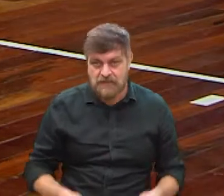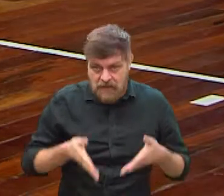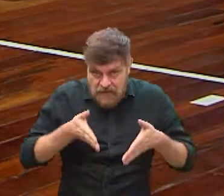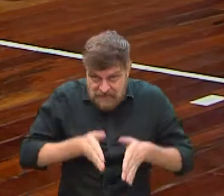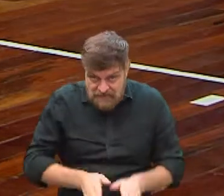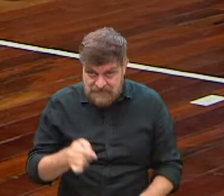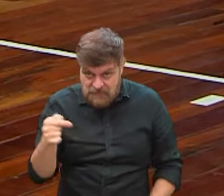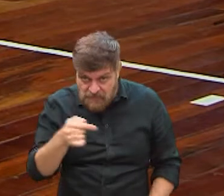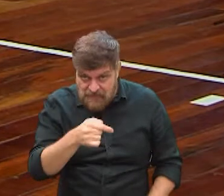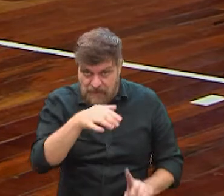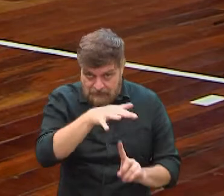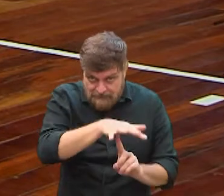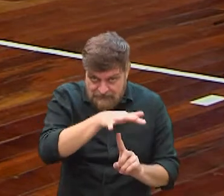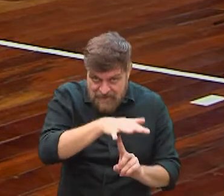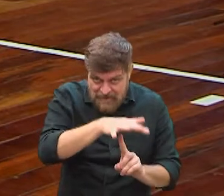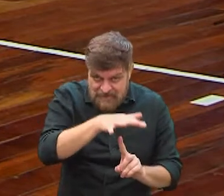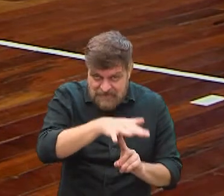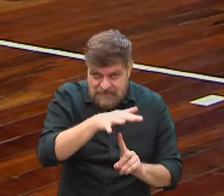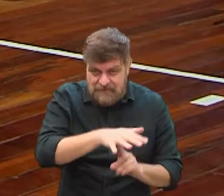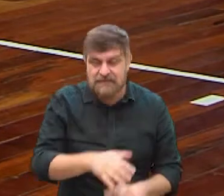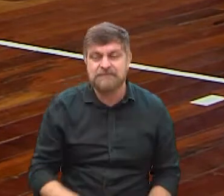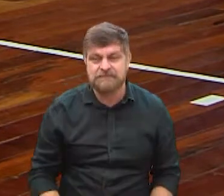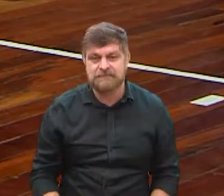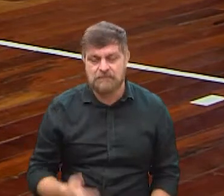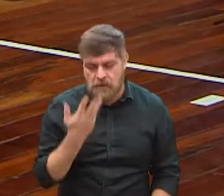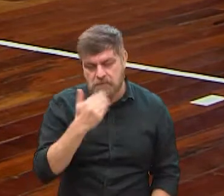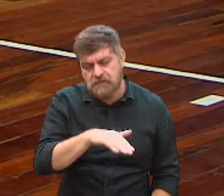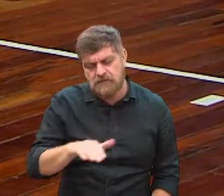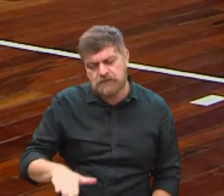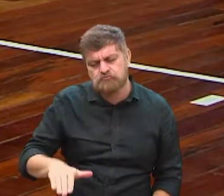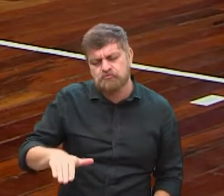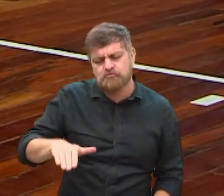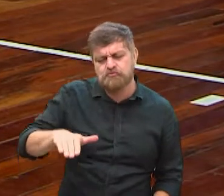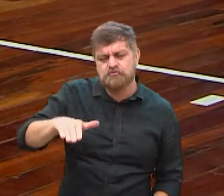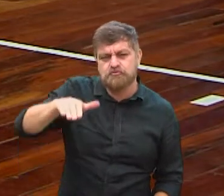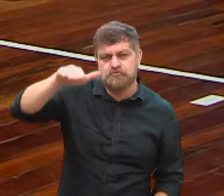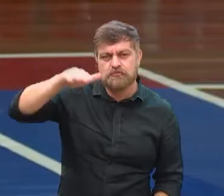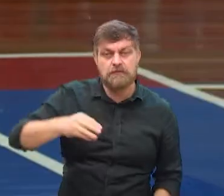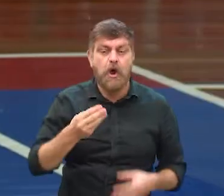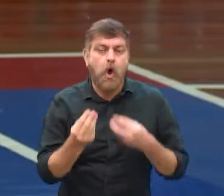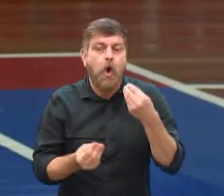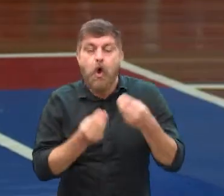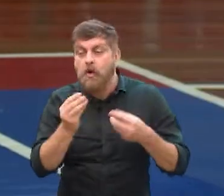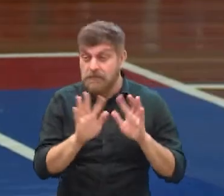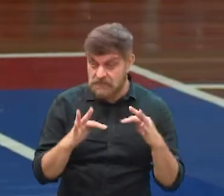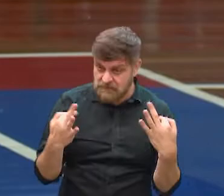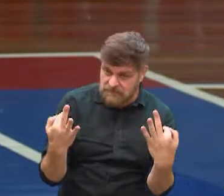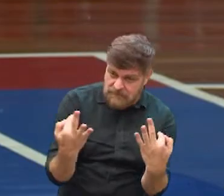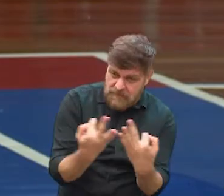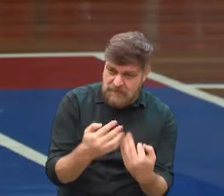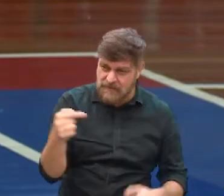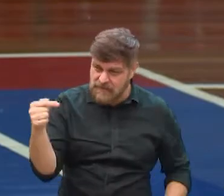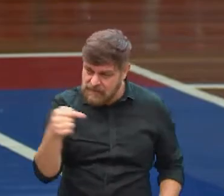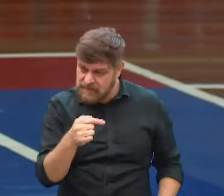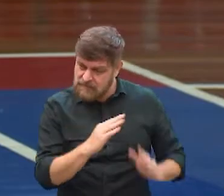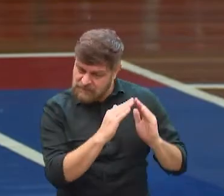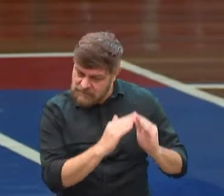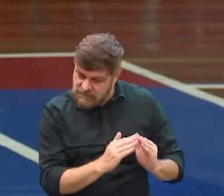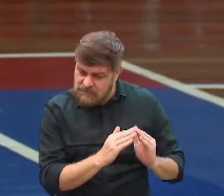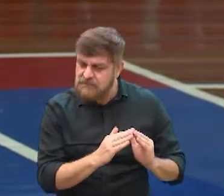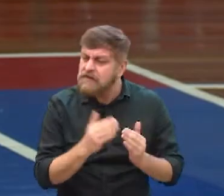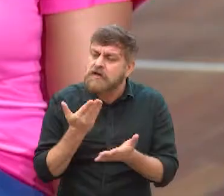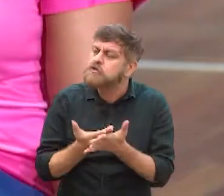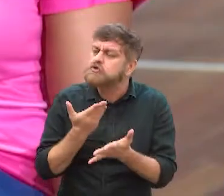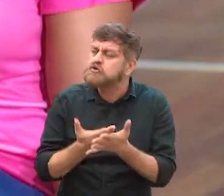foi lá no Paraná? Isso, foi lá no Paraná, lá em Goiôerê. E aí, como é que era? A sua família era de lá, você